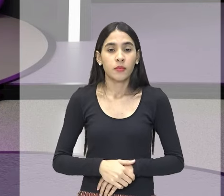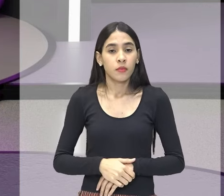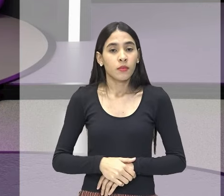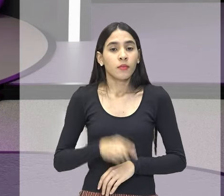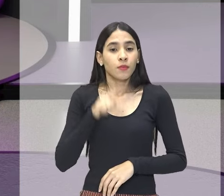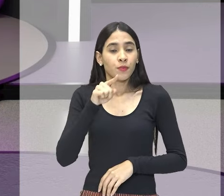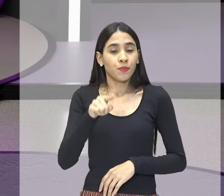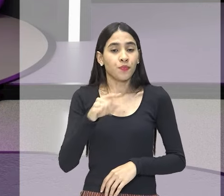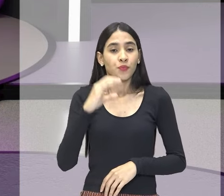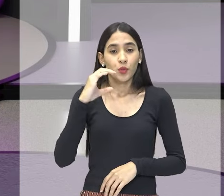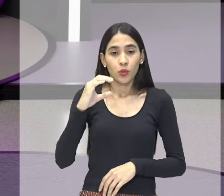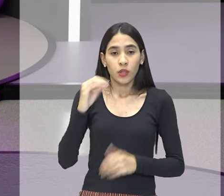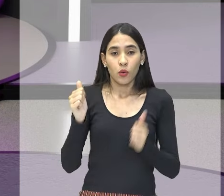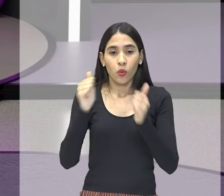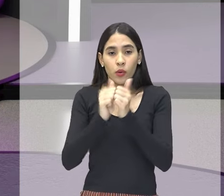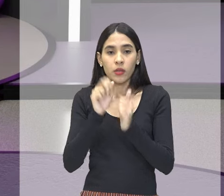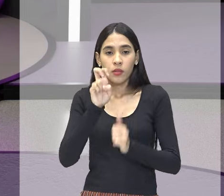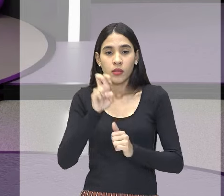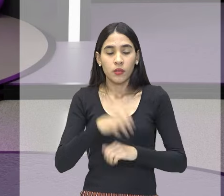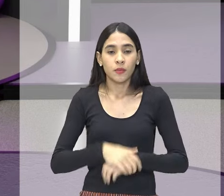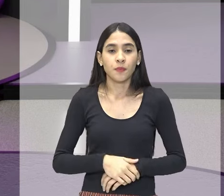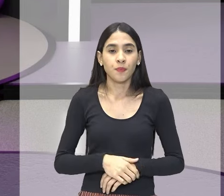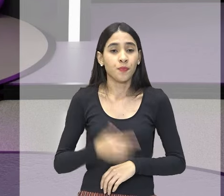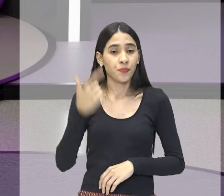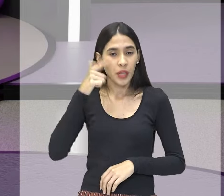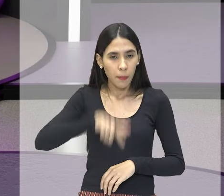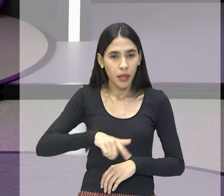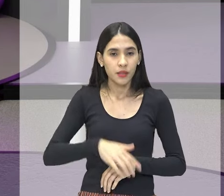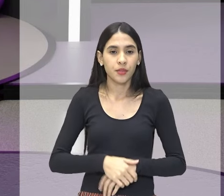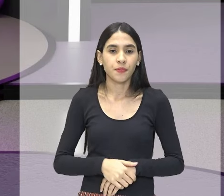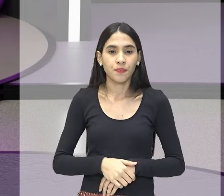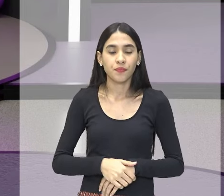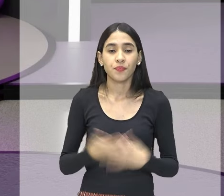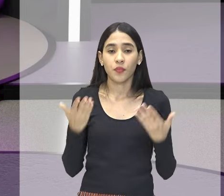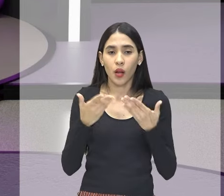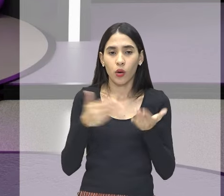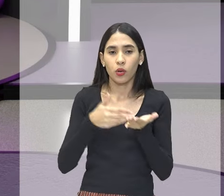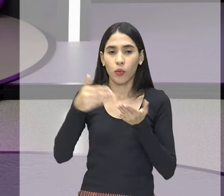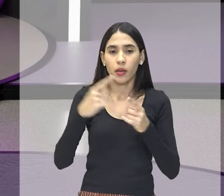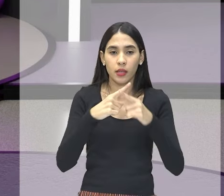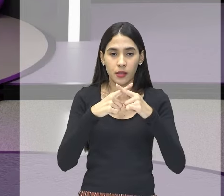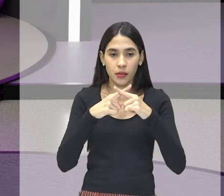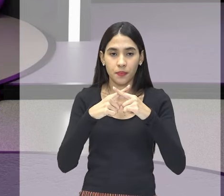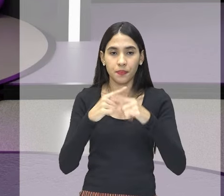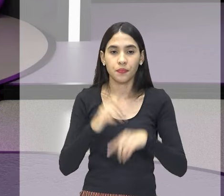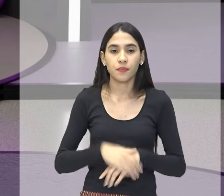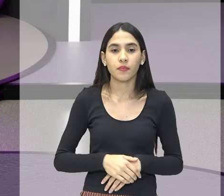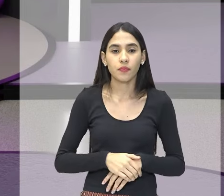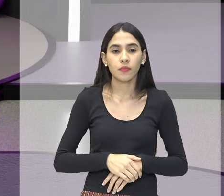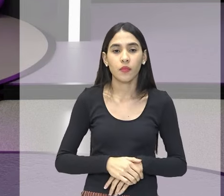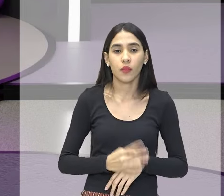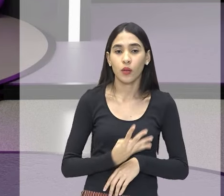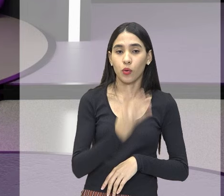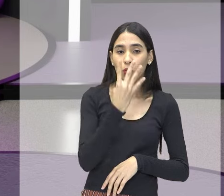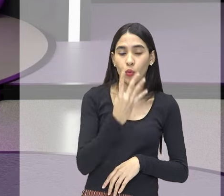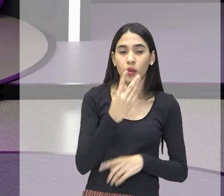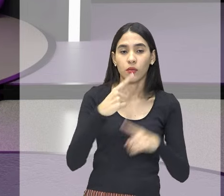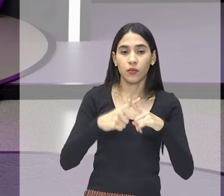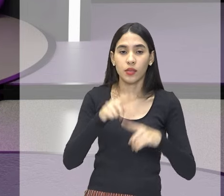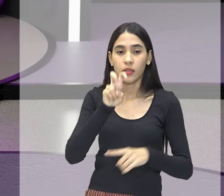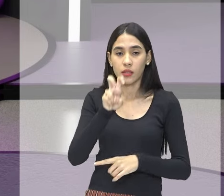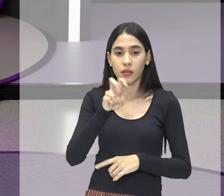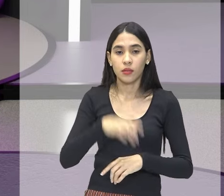está acompanhando ali o 5. Repita. Agora, faça a multiplicação ali entre os coeficientes. 4 vezes